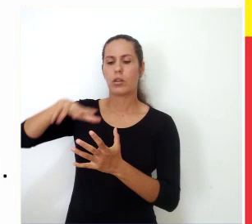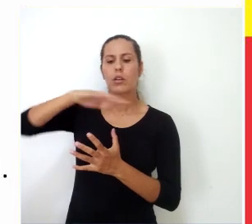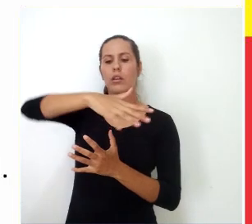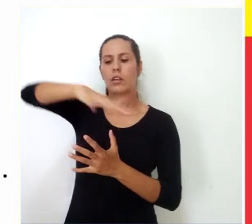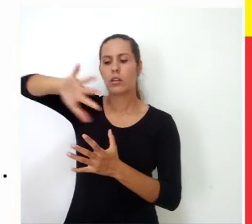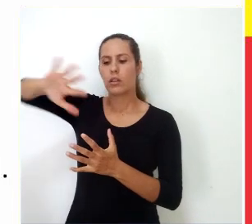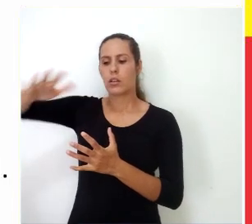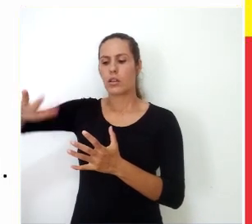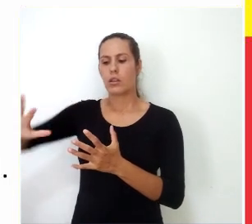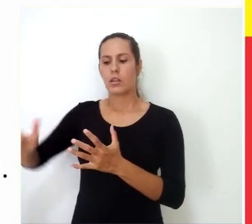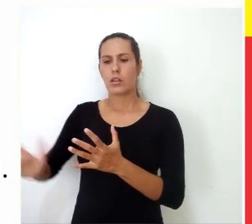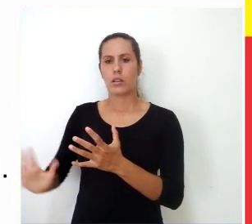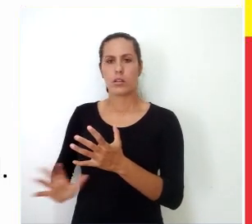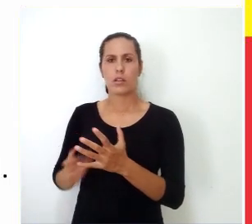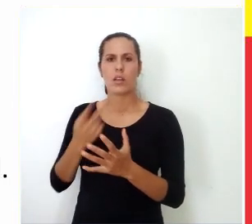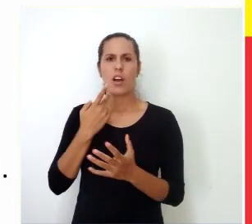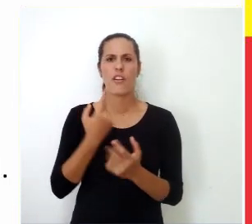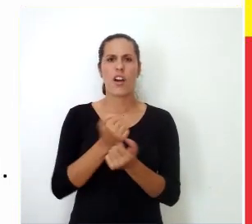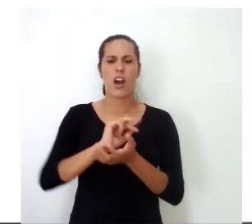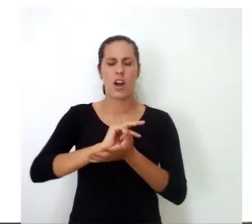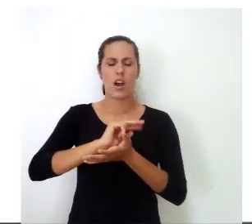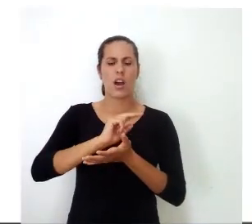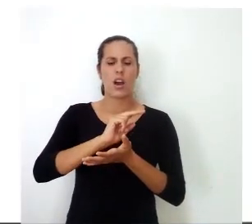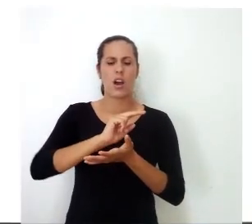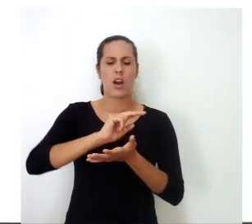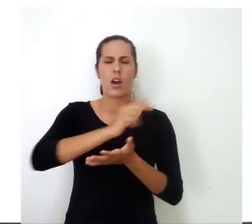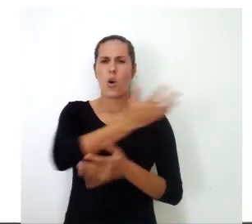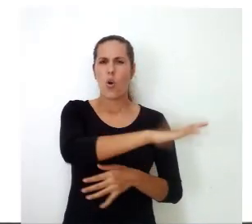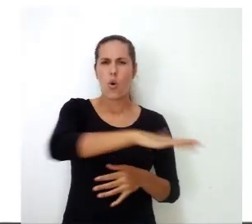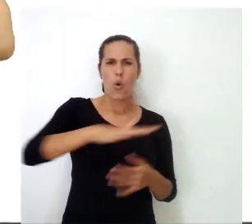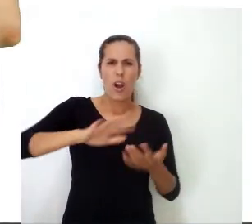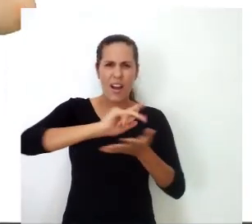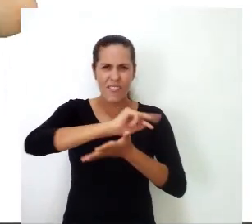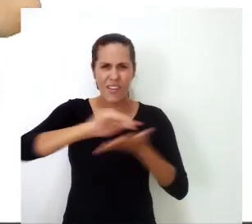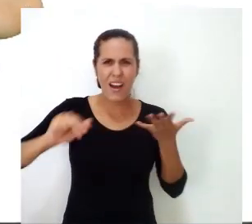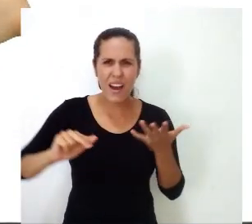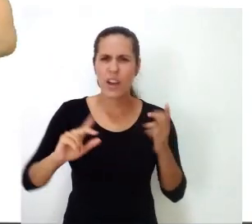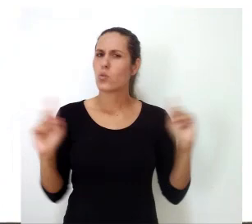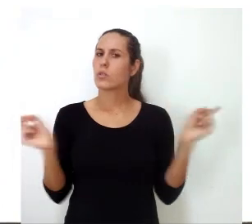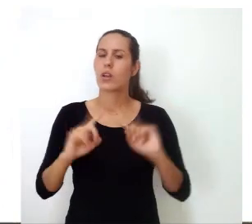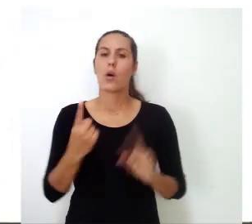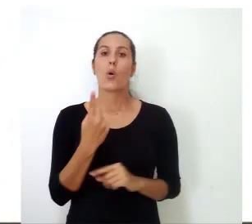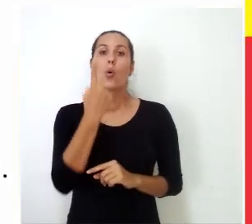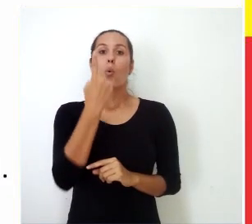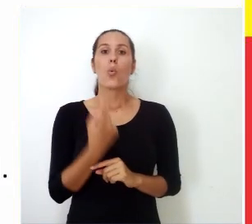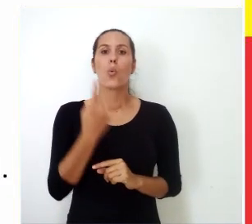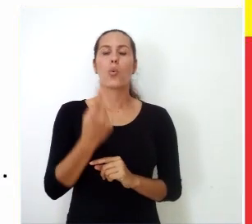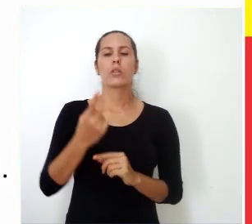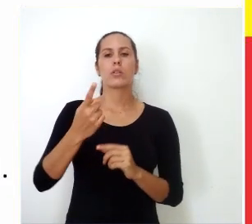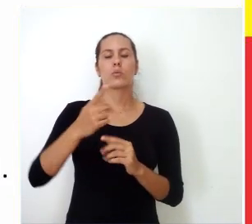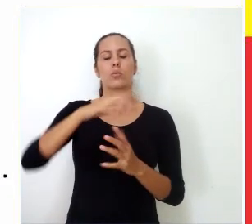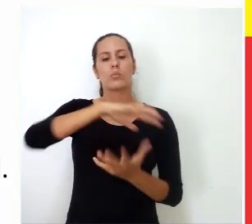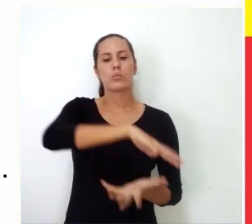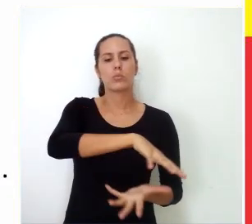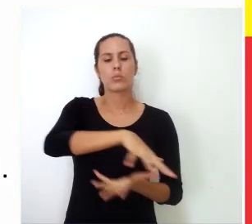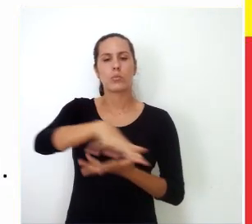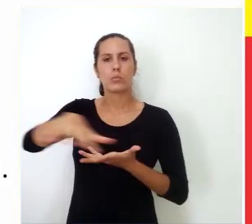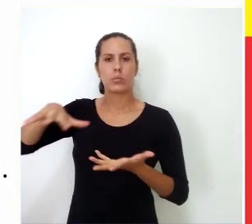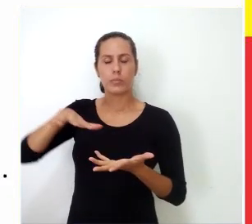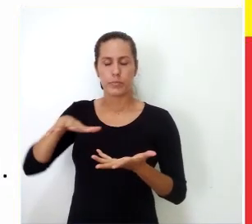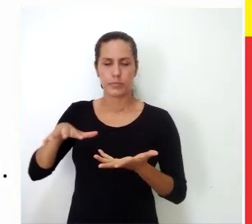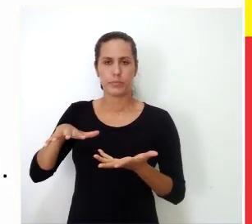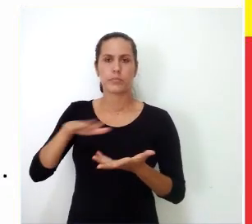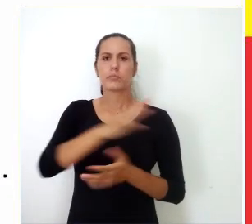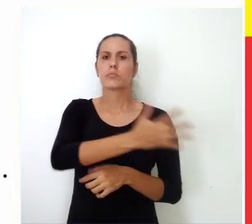só oceano. Não existiam vários oceanos como hoje em dia, eram apenas um. E esse oceano